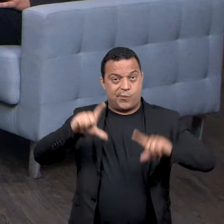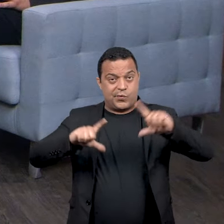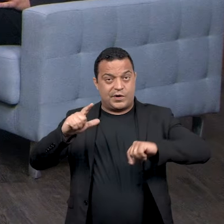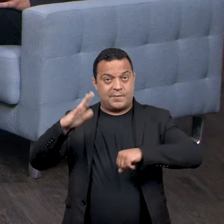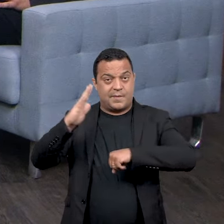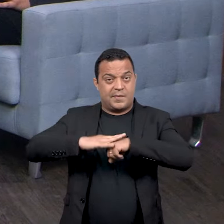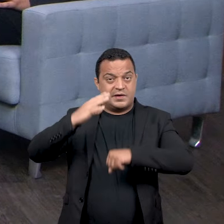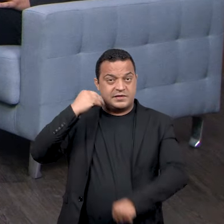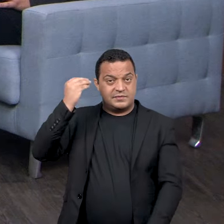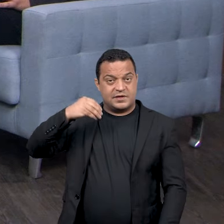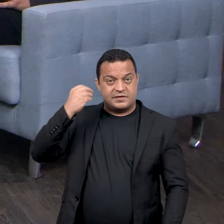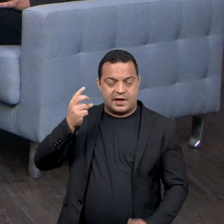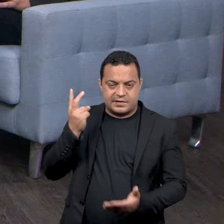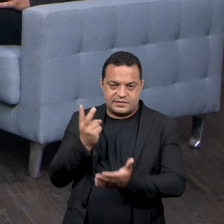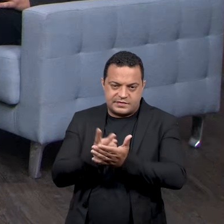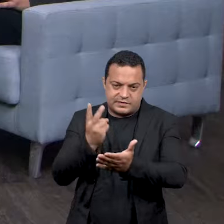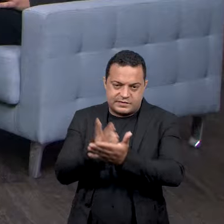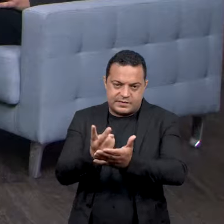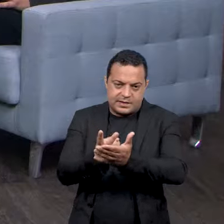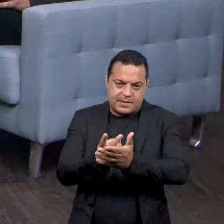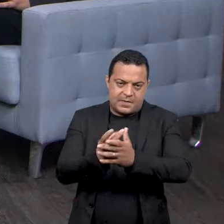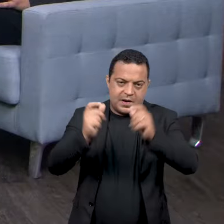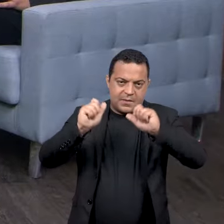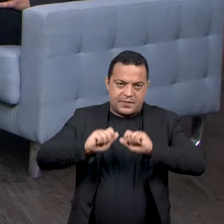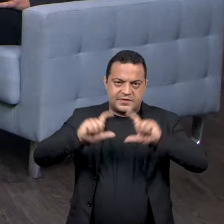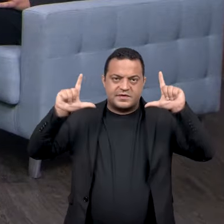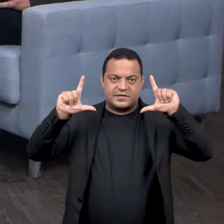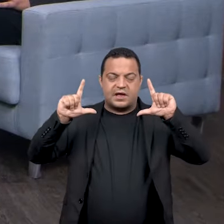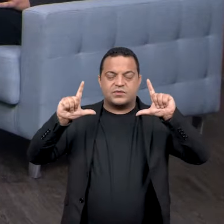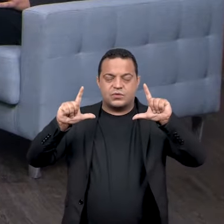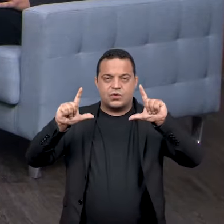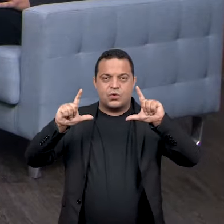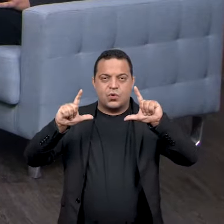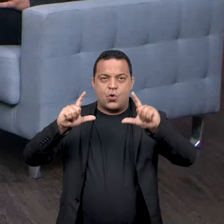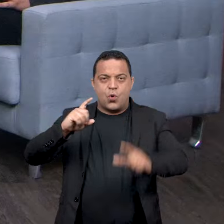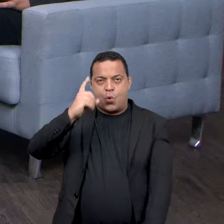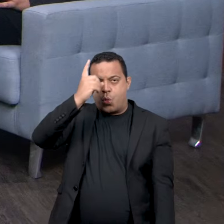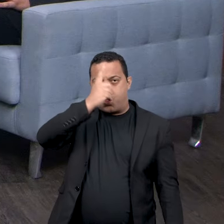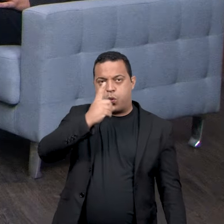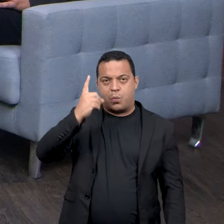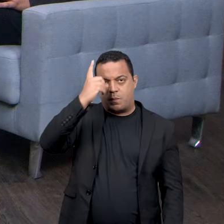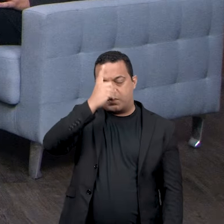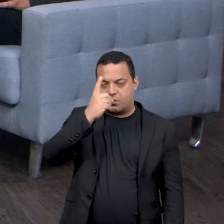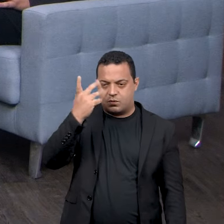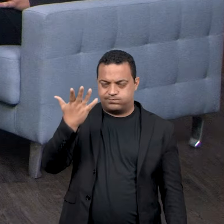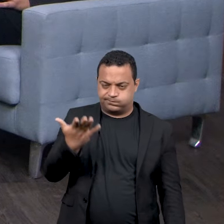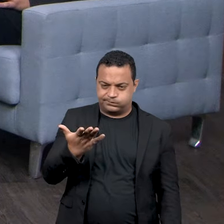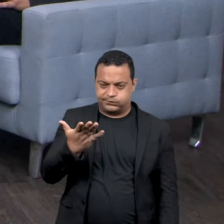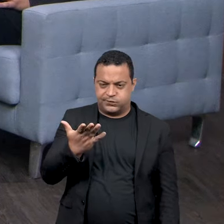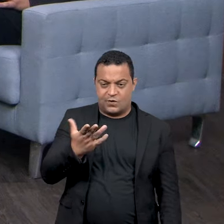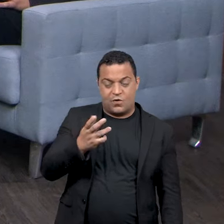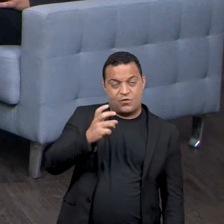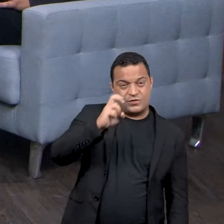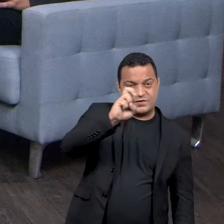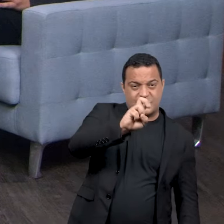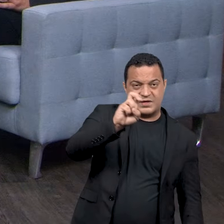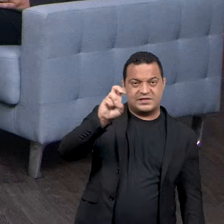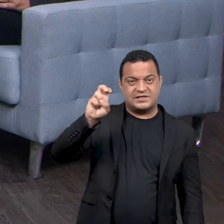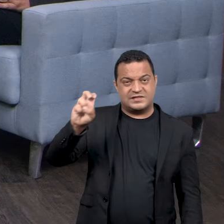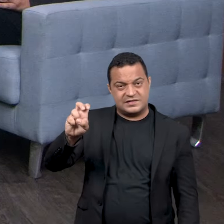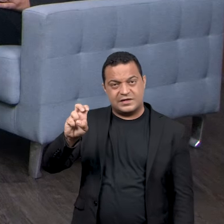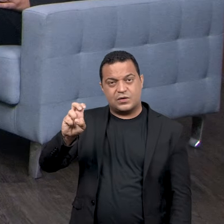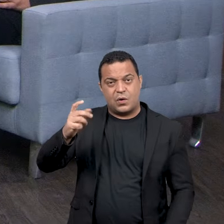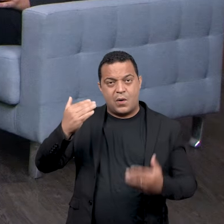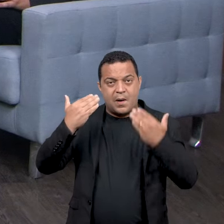pelo canal do YouTube. E em 2025 nós tivemos, pastor Fábio, 52